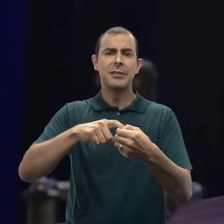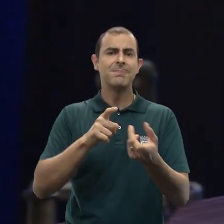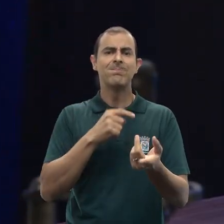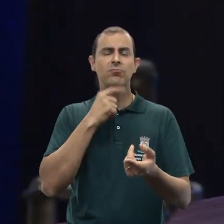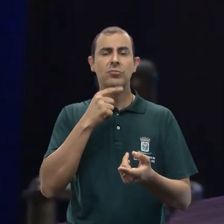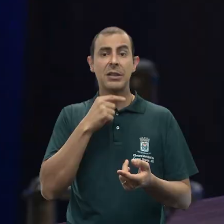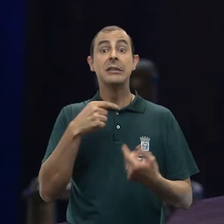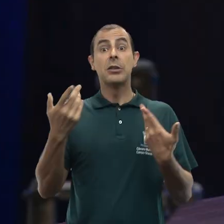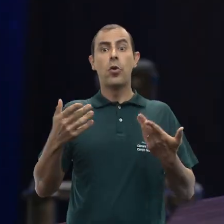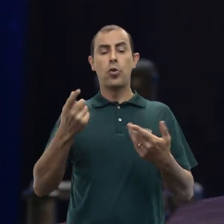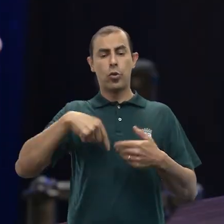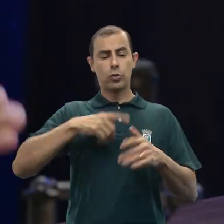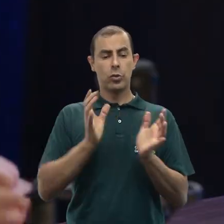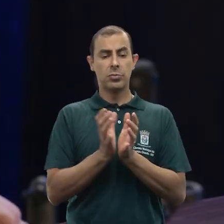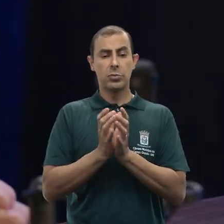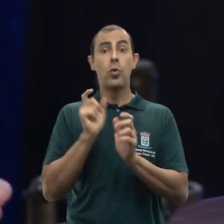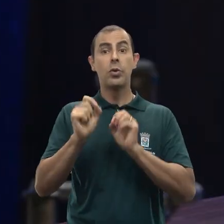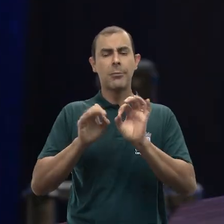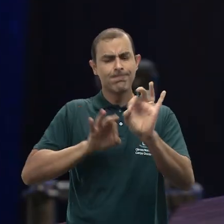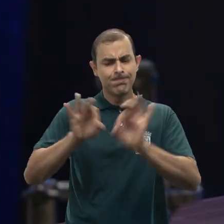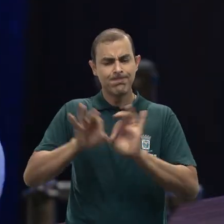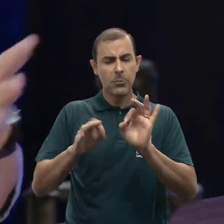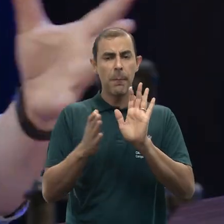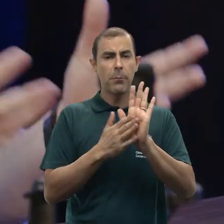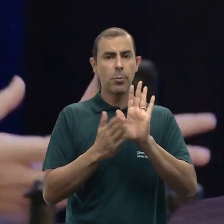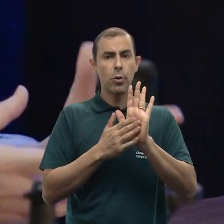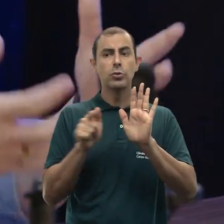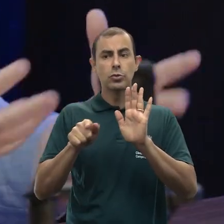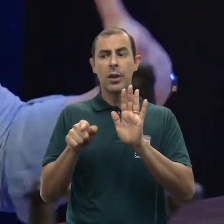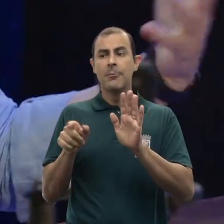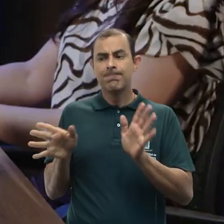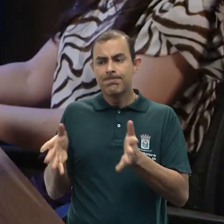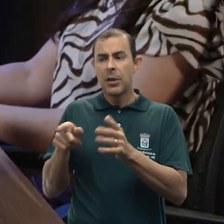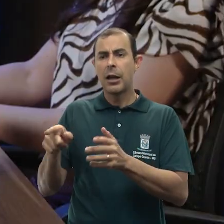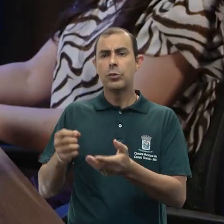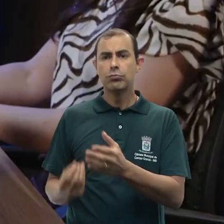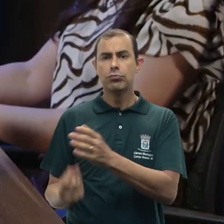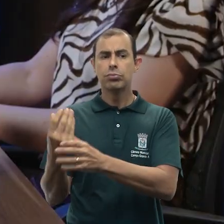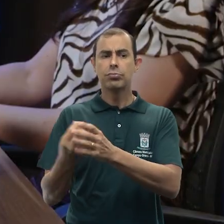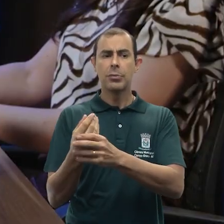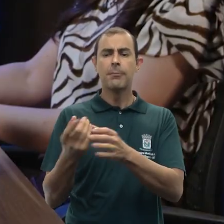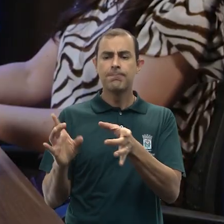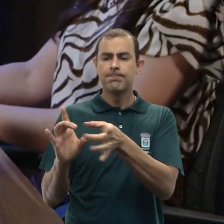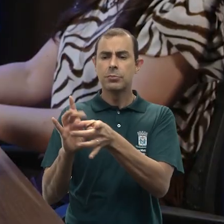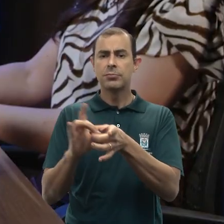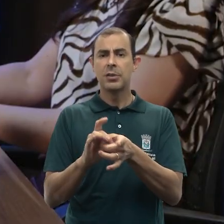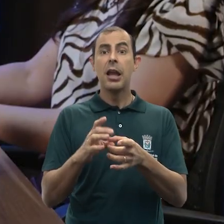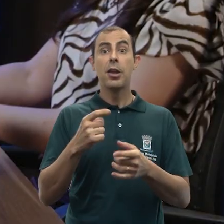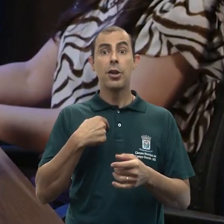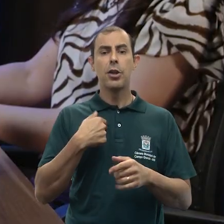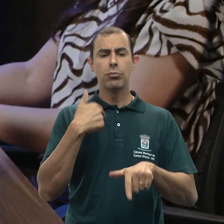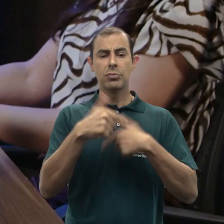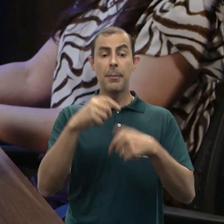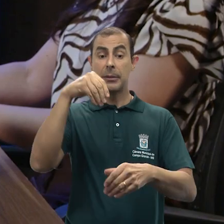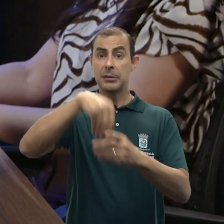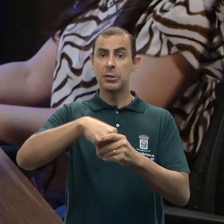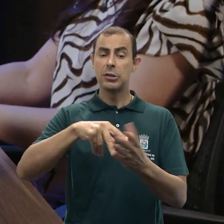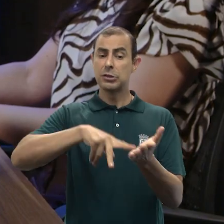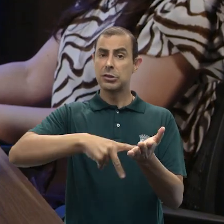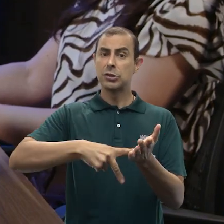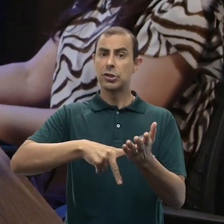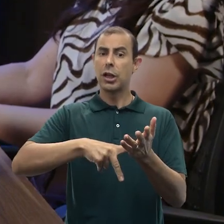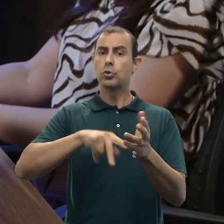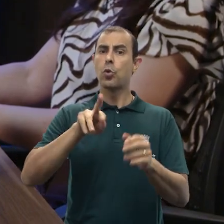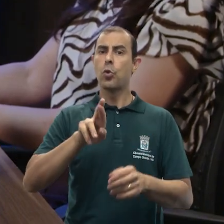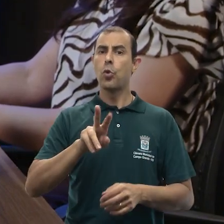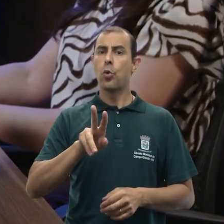nesse sentido, de criar programas que qualifiquem essas pessoas para que elas ofereçam para os grandes compradores. Eu tenho uma atuação muito forte dentro do Sindicato Rural de Campo